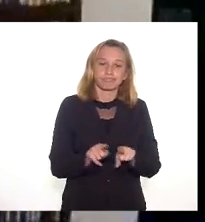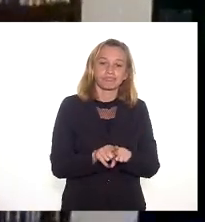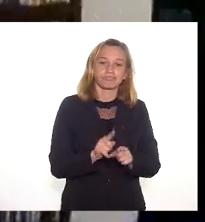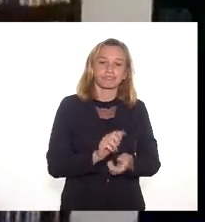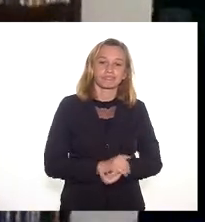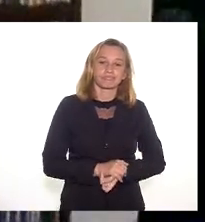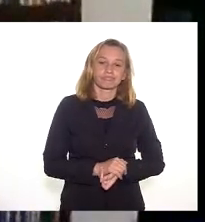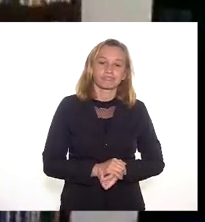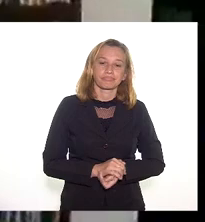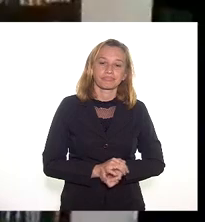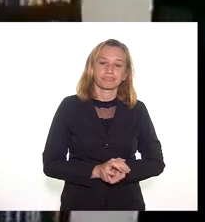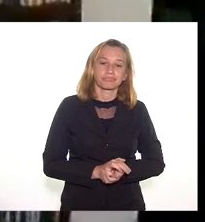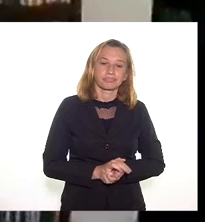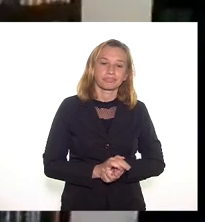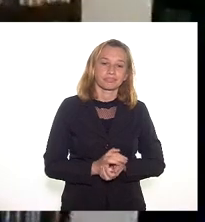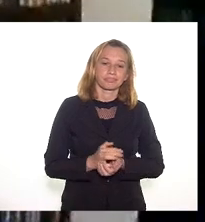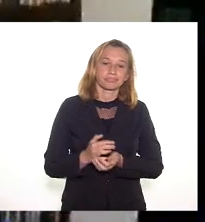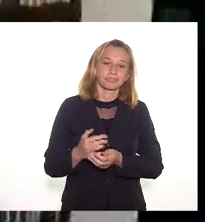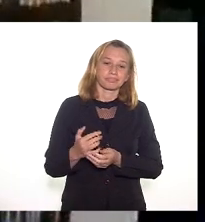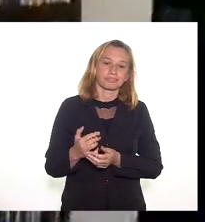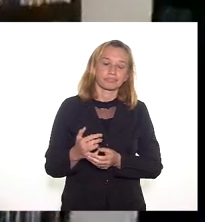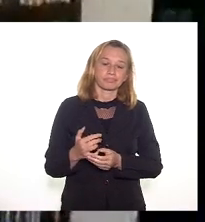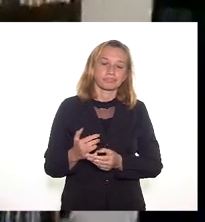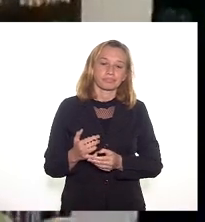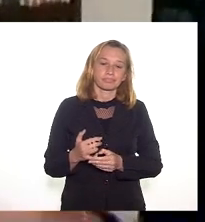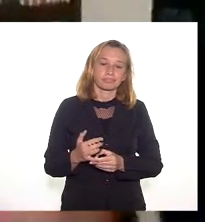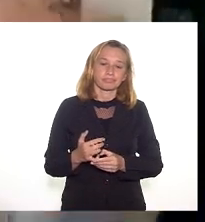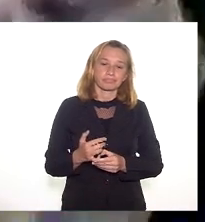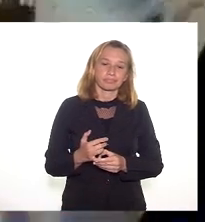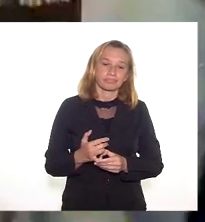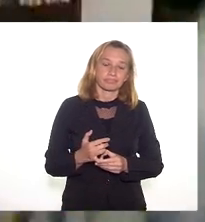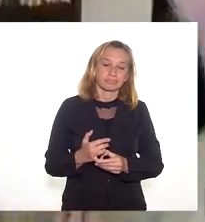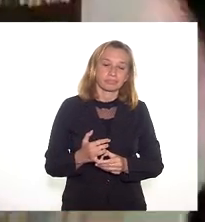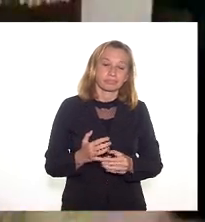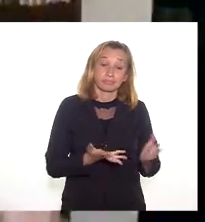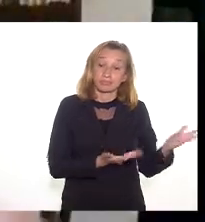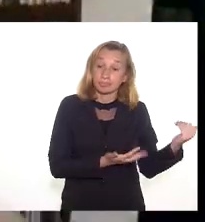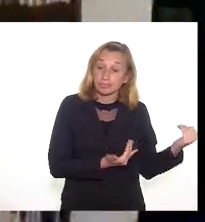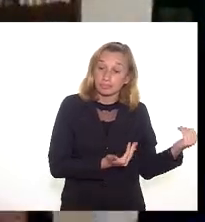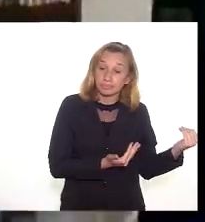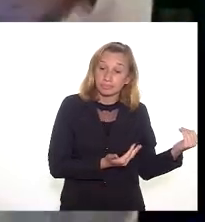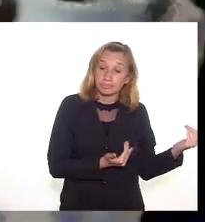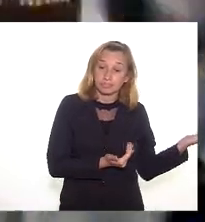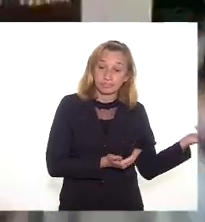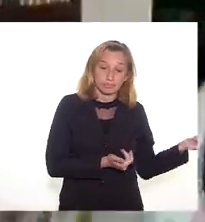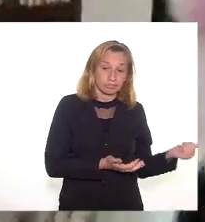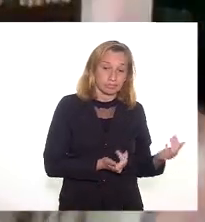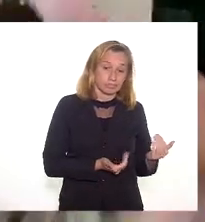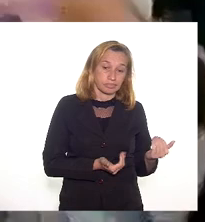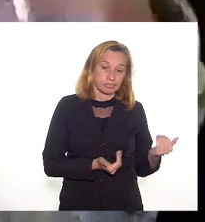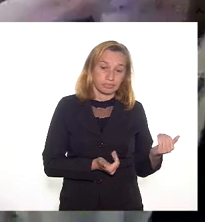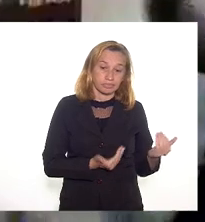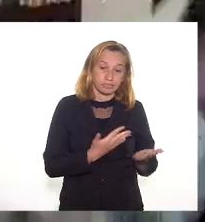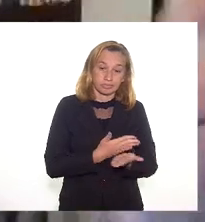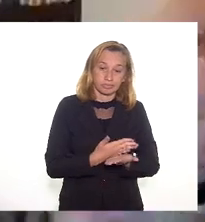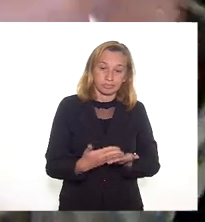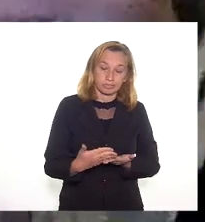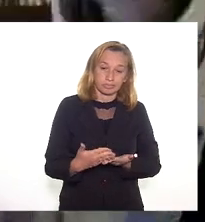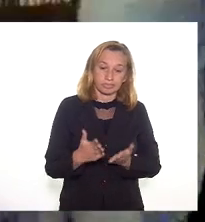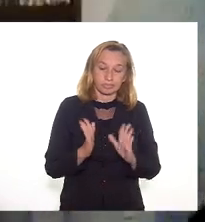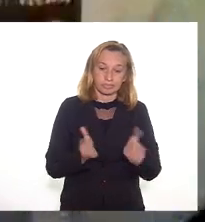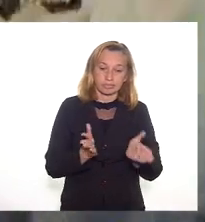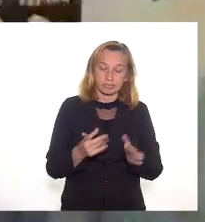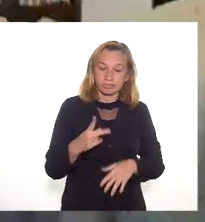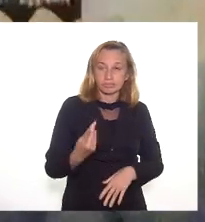gerações vindouras essa turma nova que está começando a existir